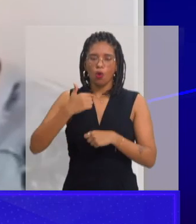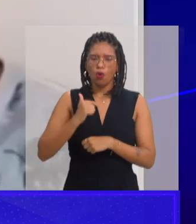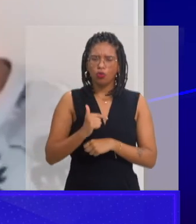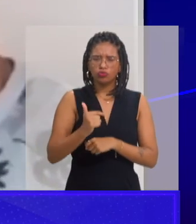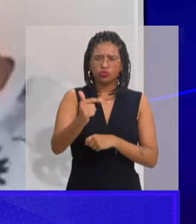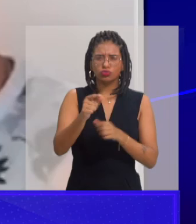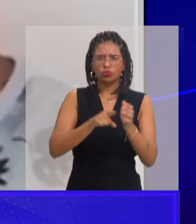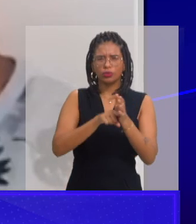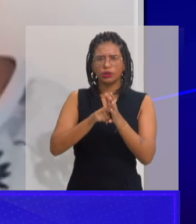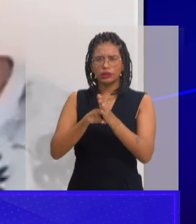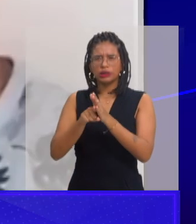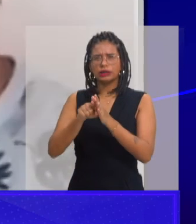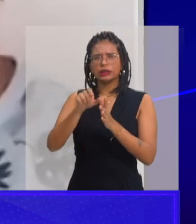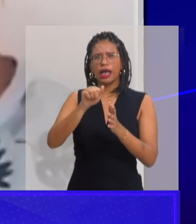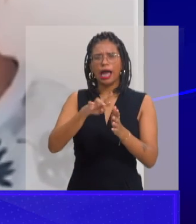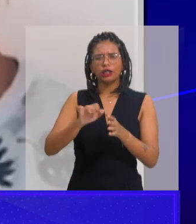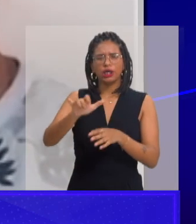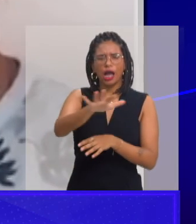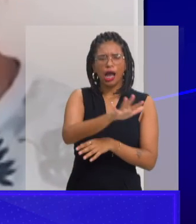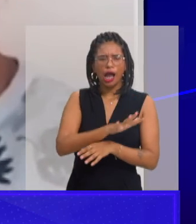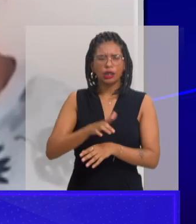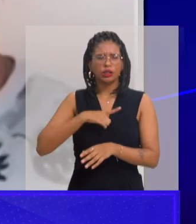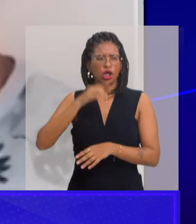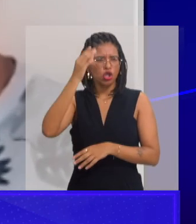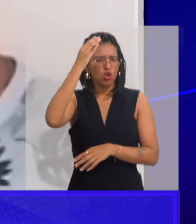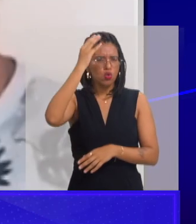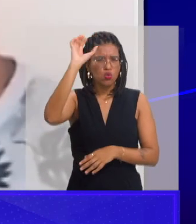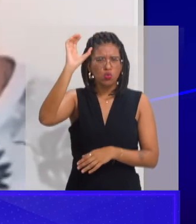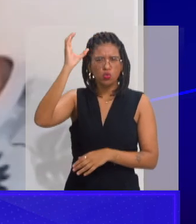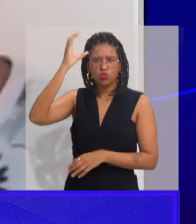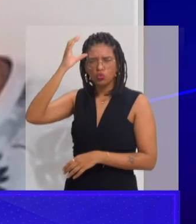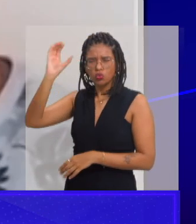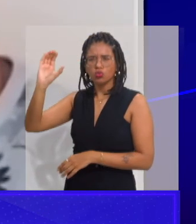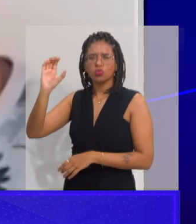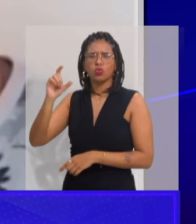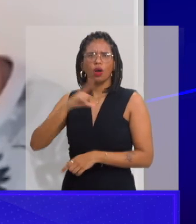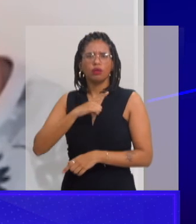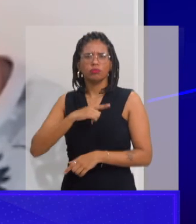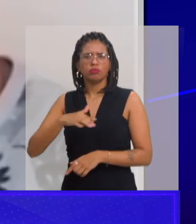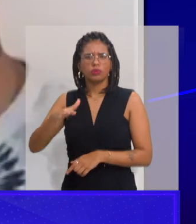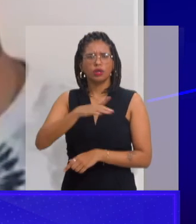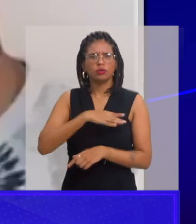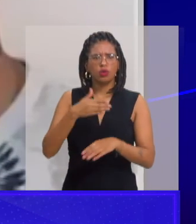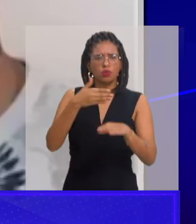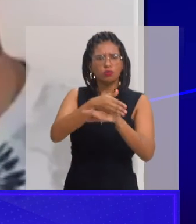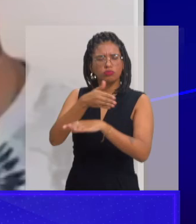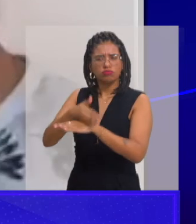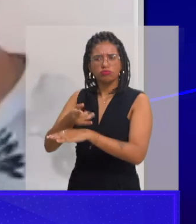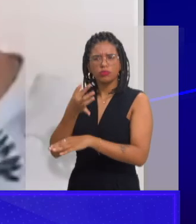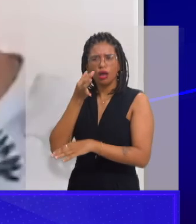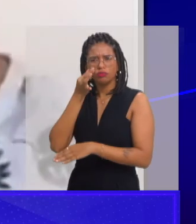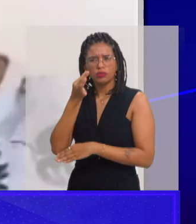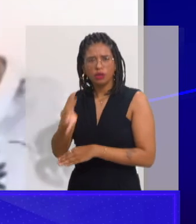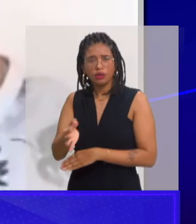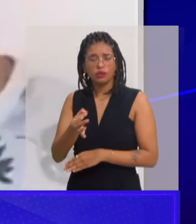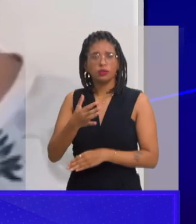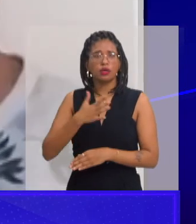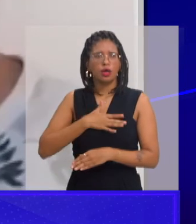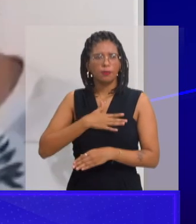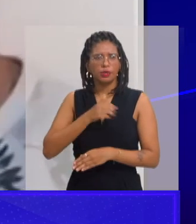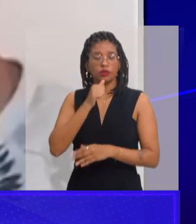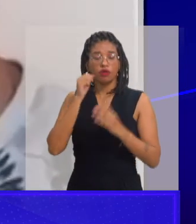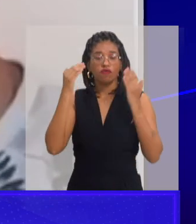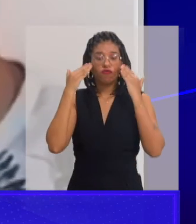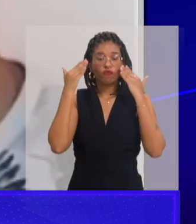continuo pesquisando arte, espaços de cultura, ambientes de insurgência, então a minha arte ela está